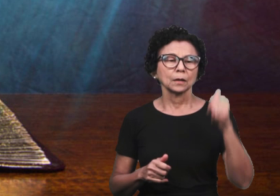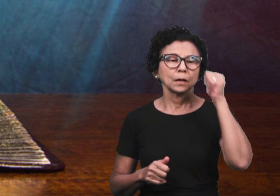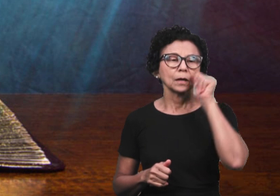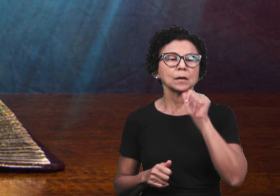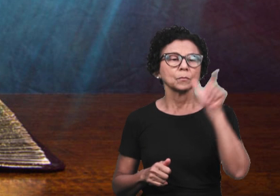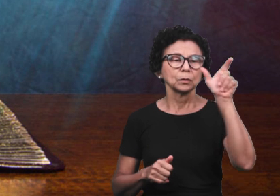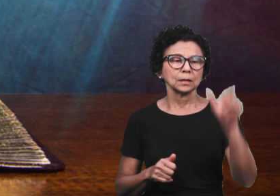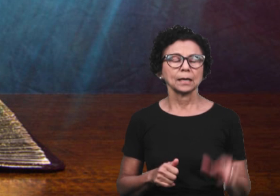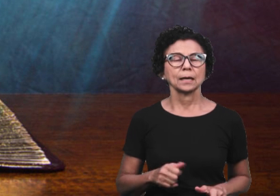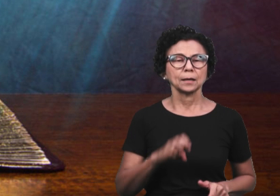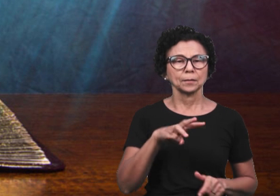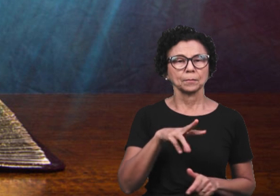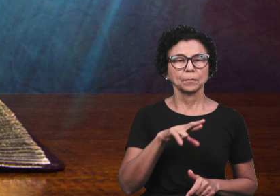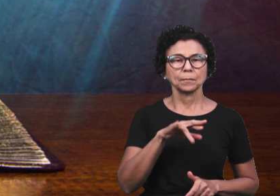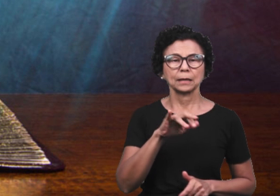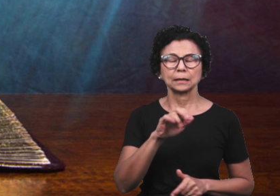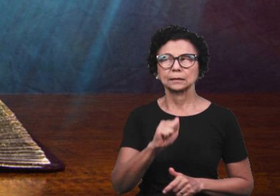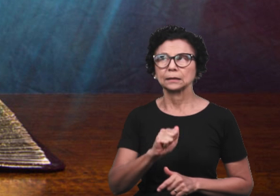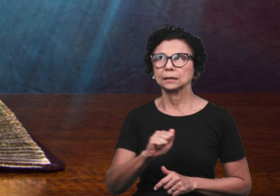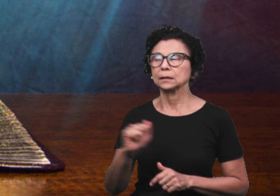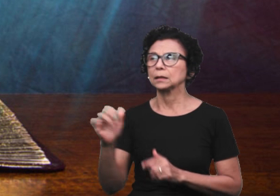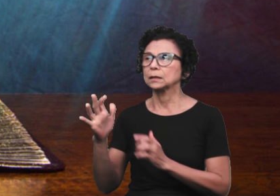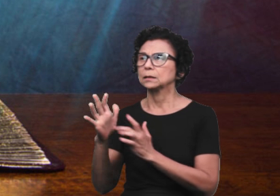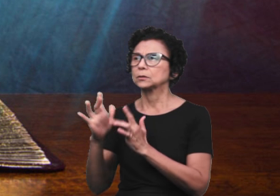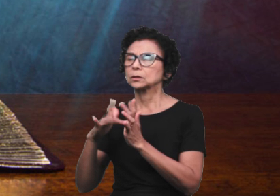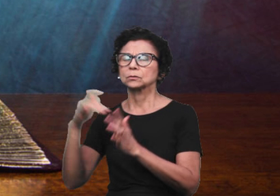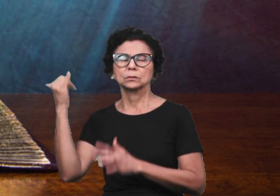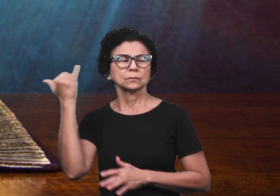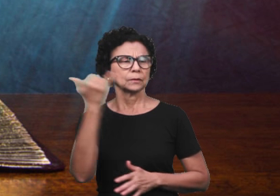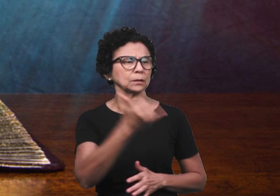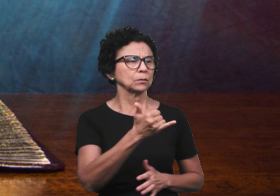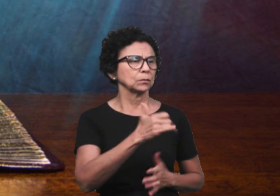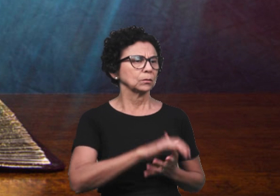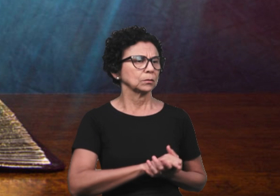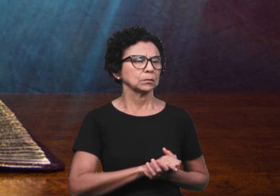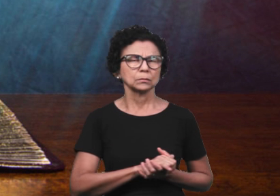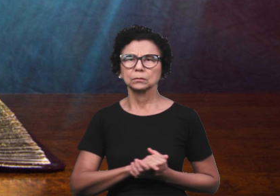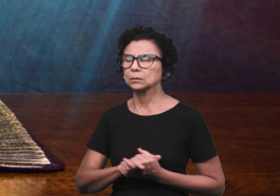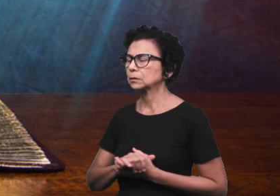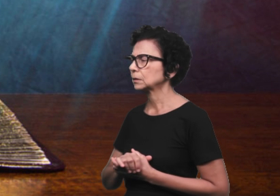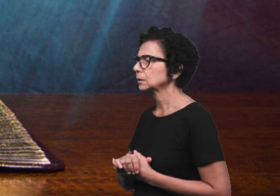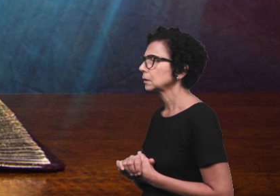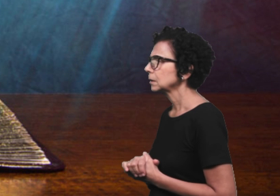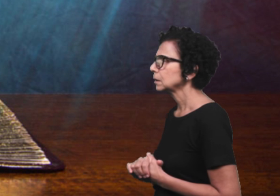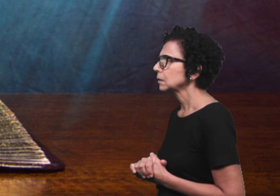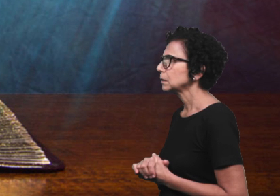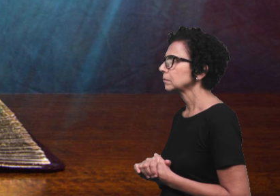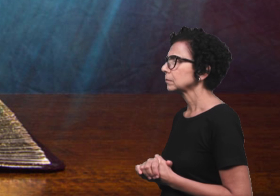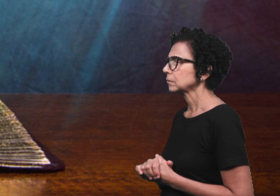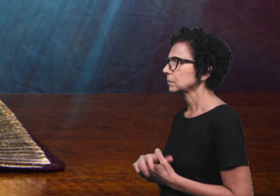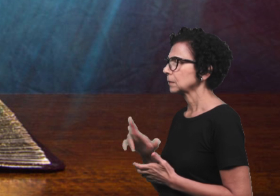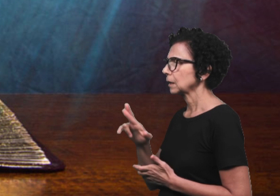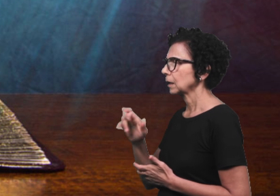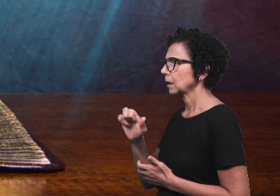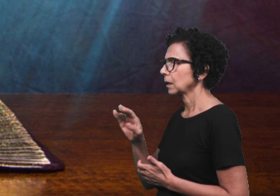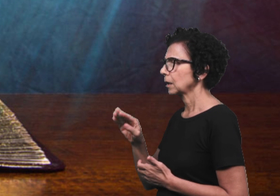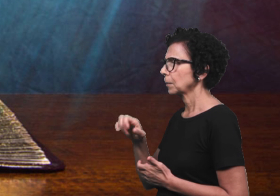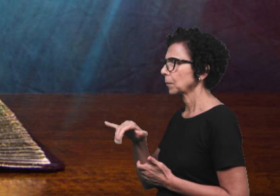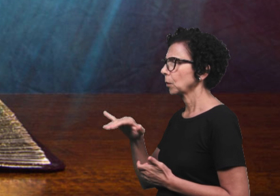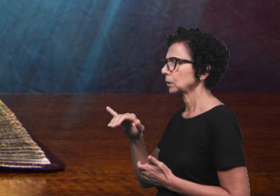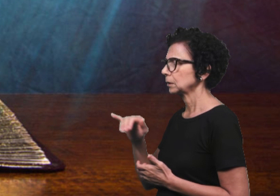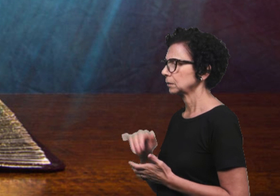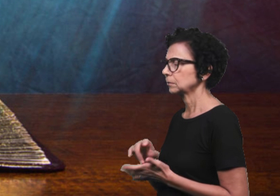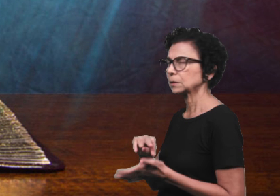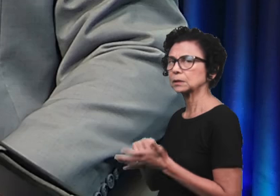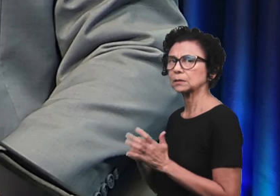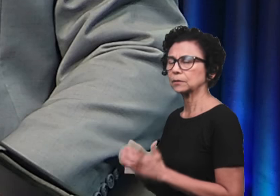Maria. Ela voltando-se, disse-lhe, Rabone, que quer dizer mestre.